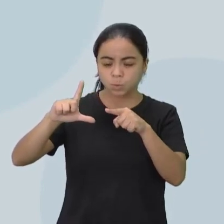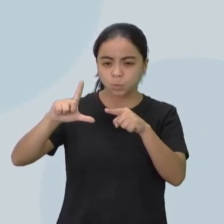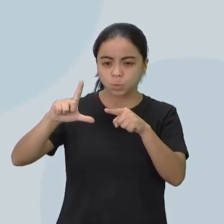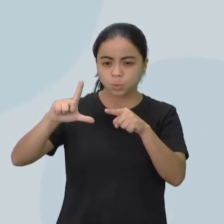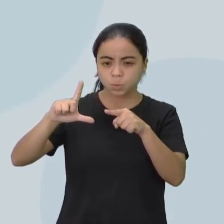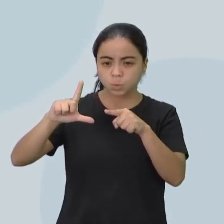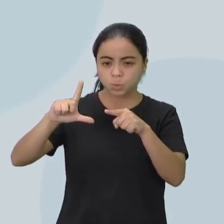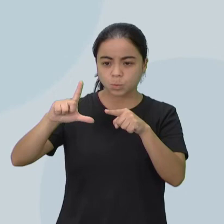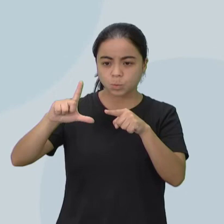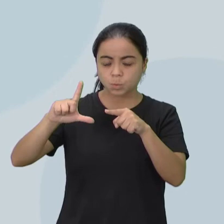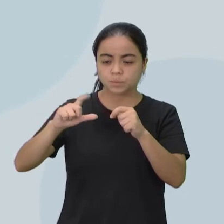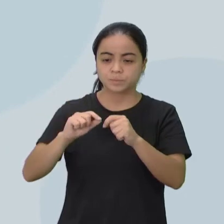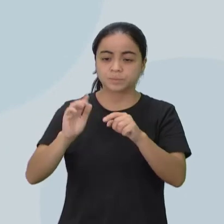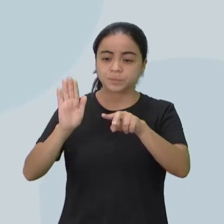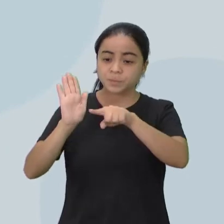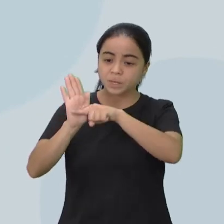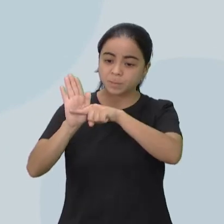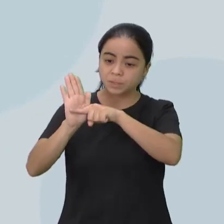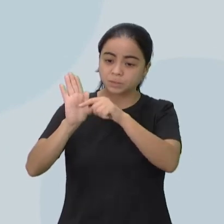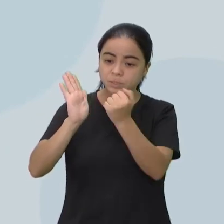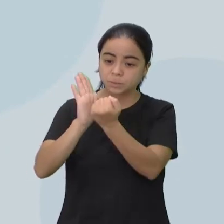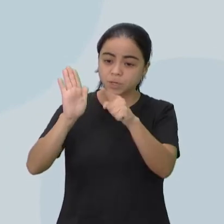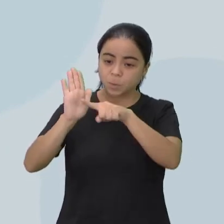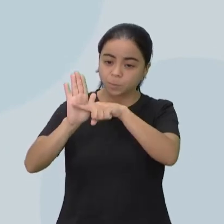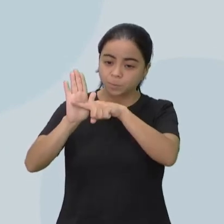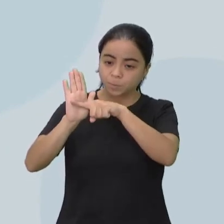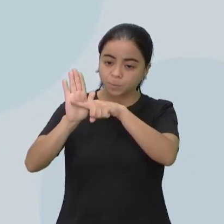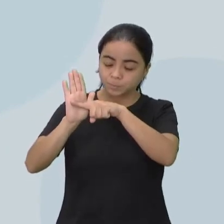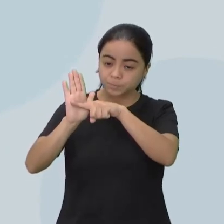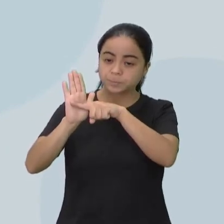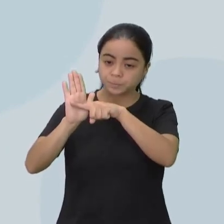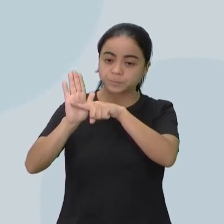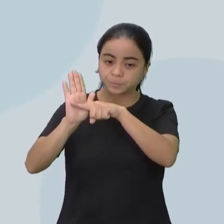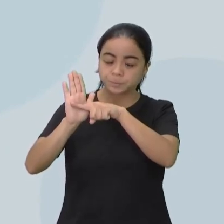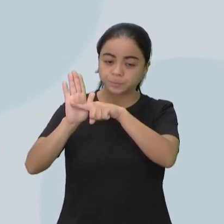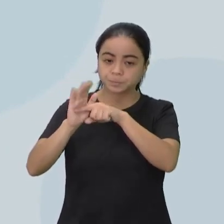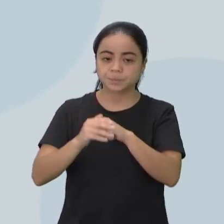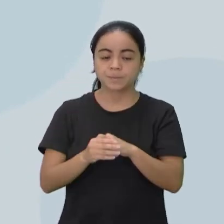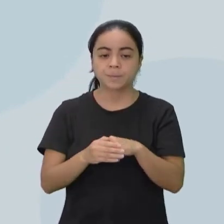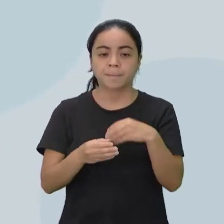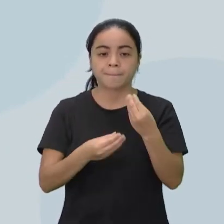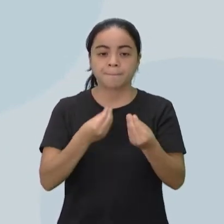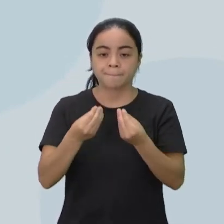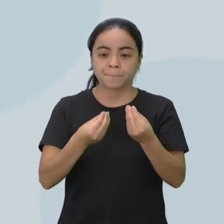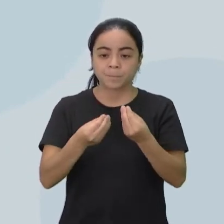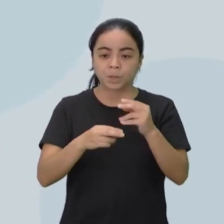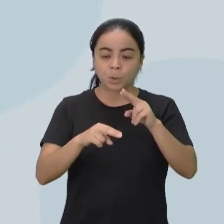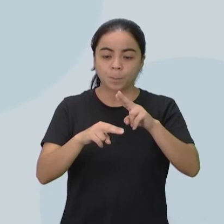é representada pelo símbolo de menos. Teve um decréscimo, né? Como o mês de